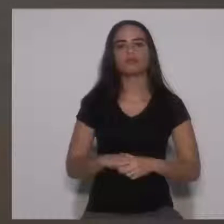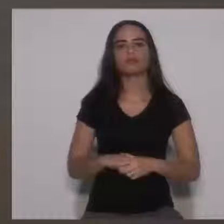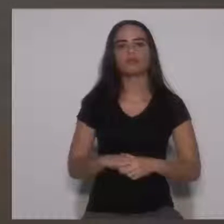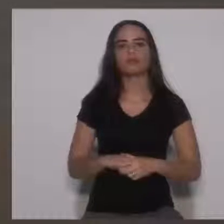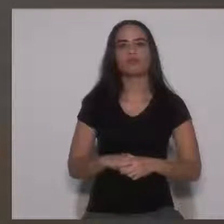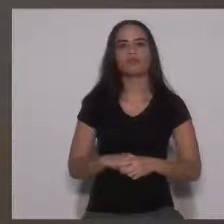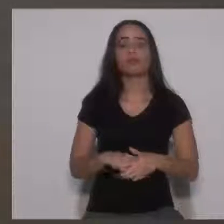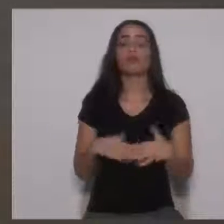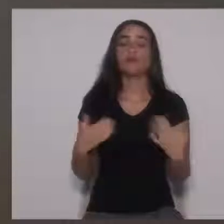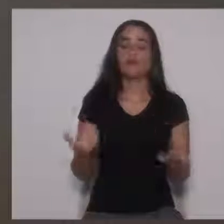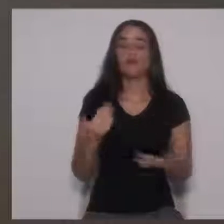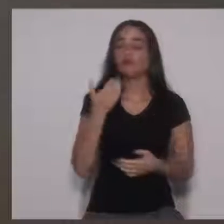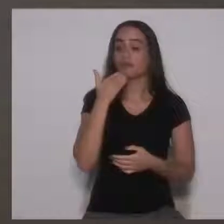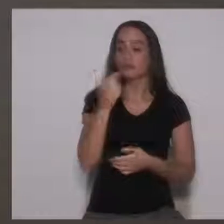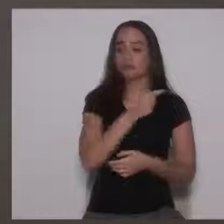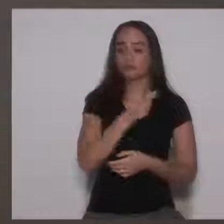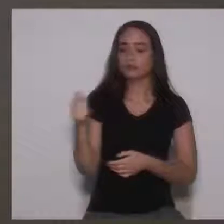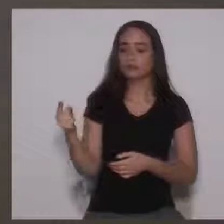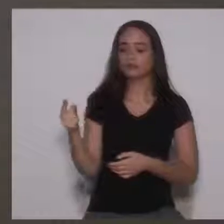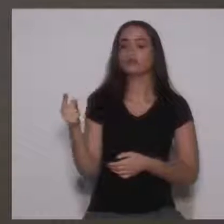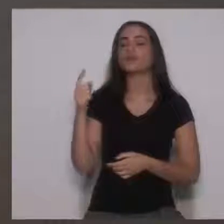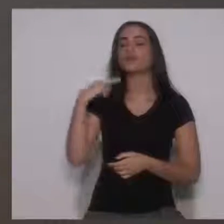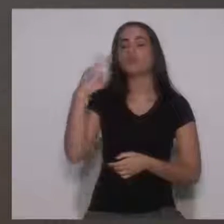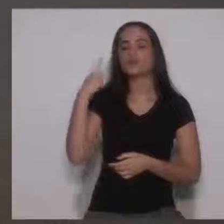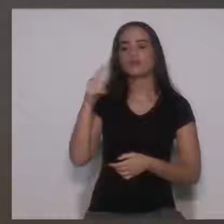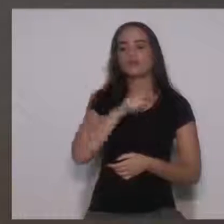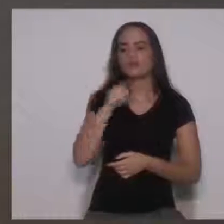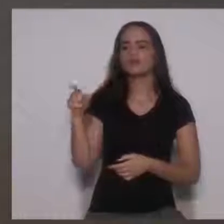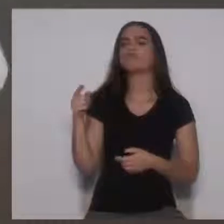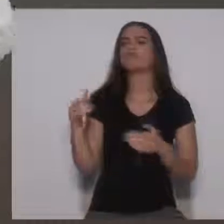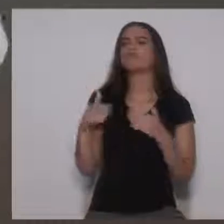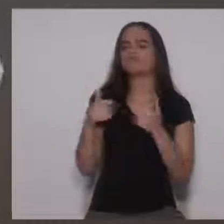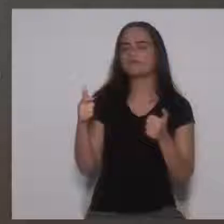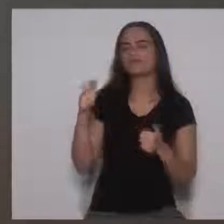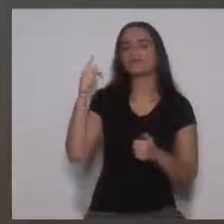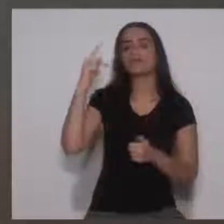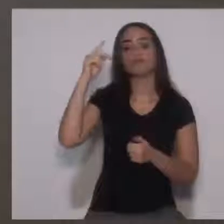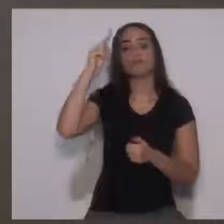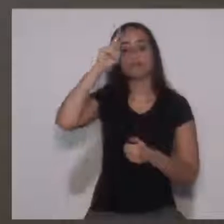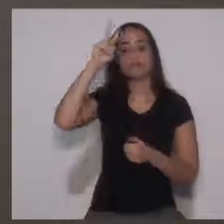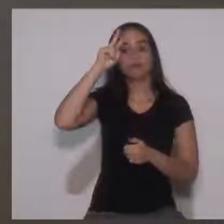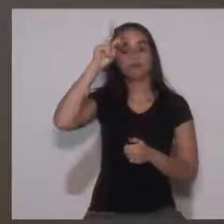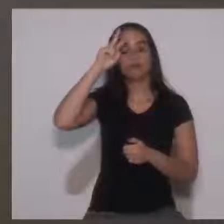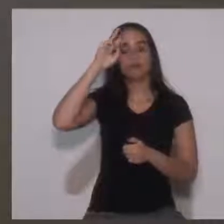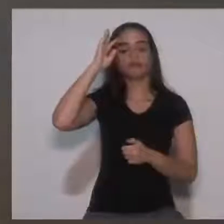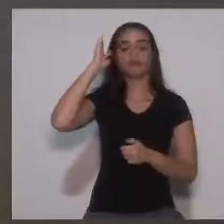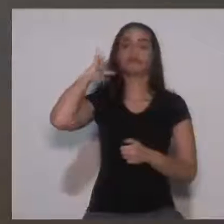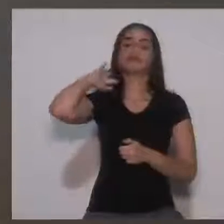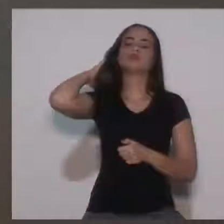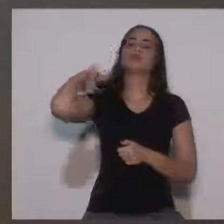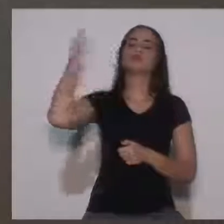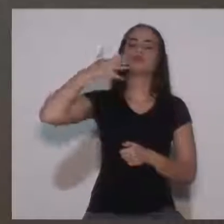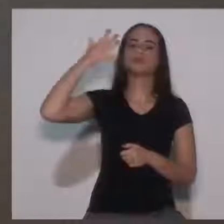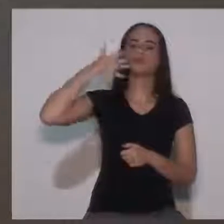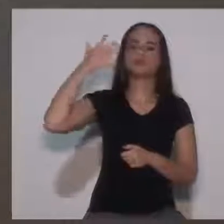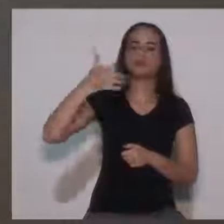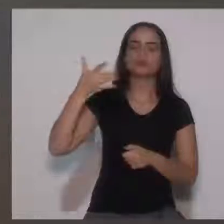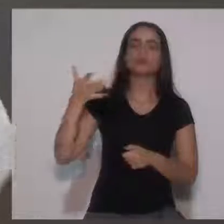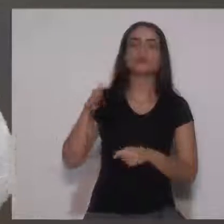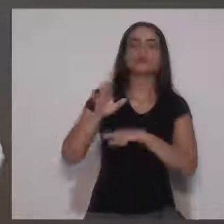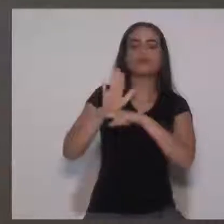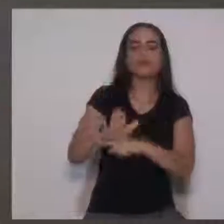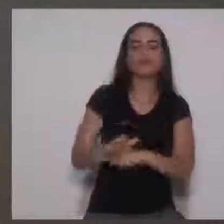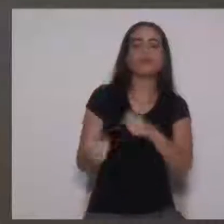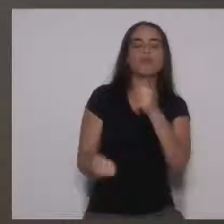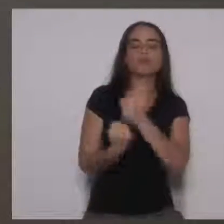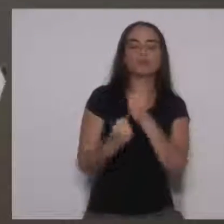E eu peço então aos vereadores que se lembrem, né, das falas de hoje a favor da FEAVIM, quando chegarmos no final do